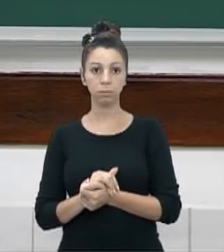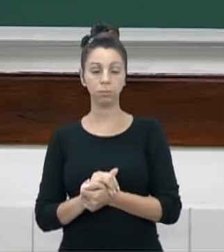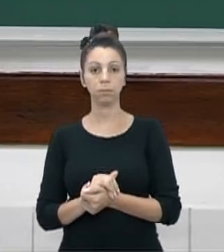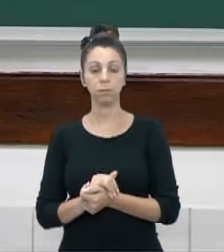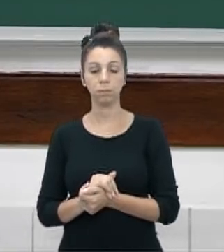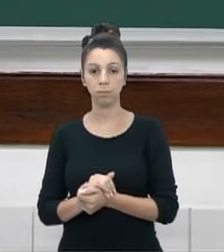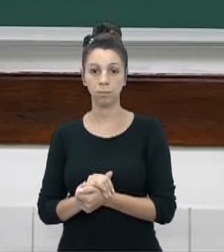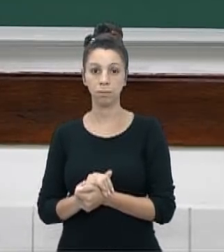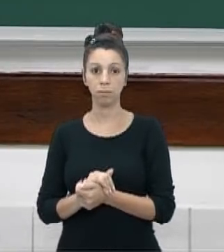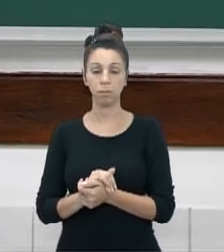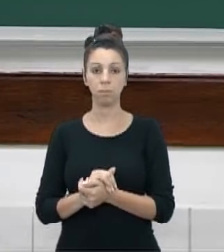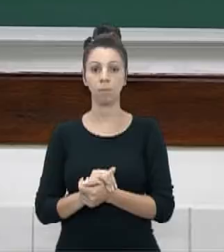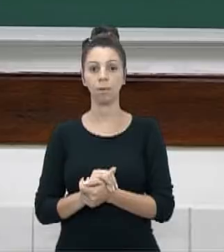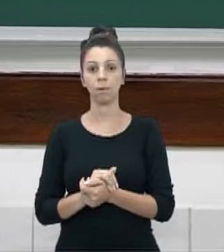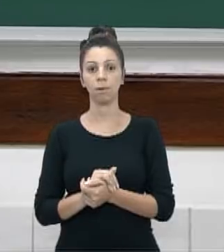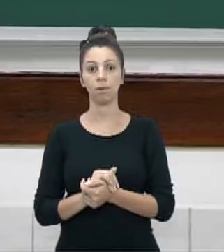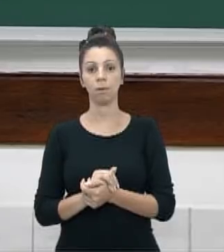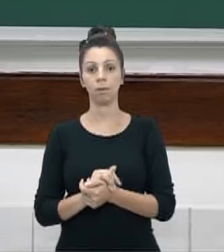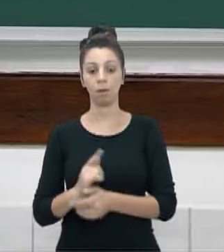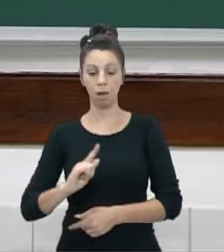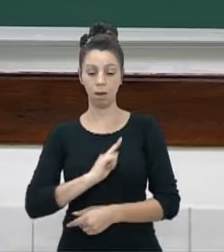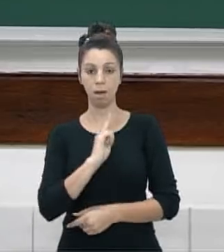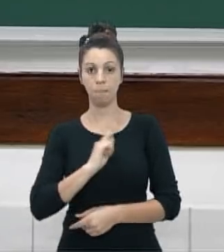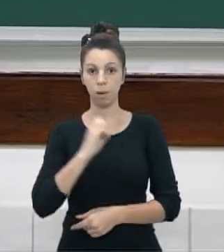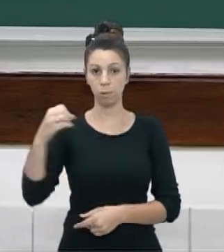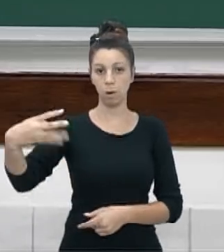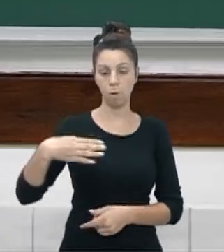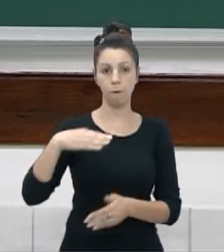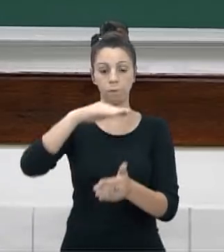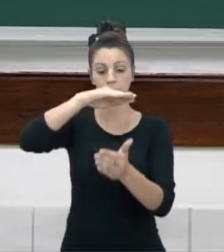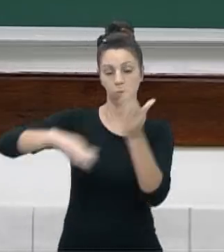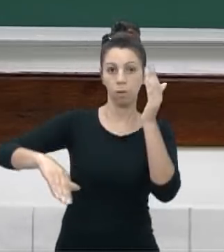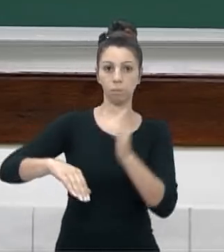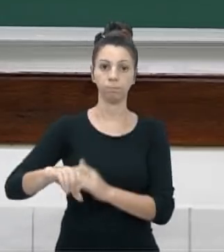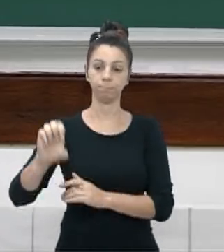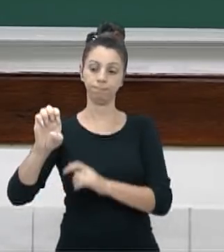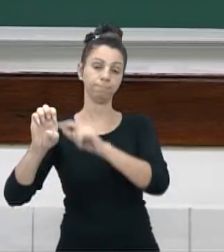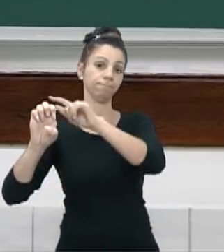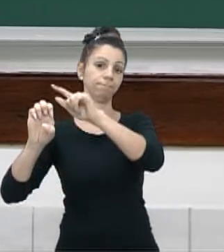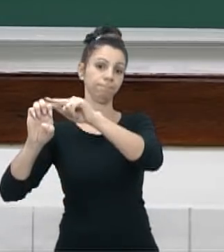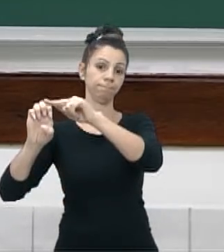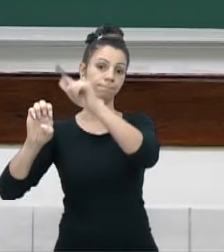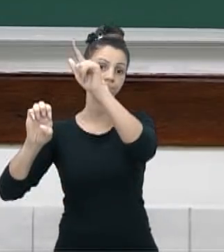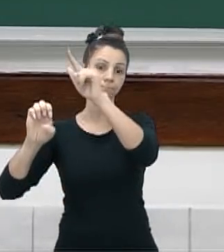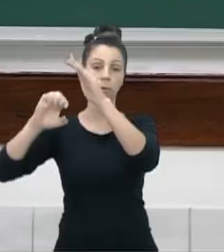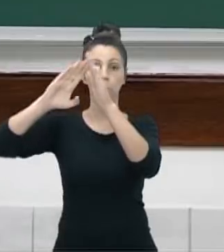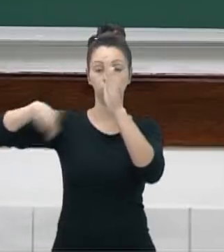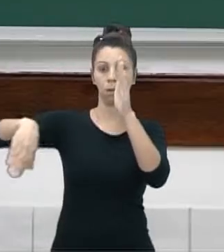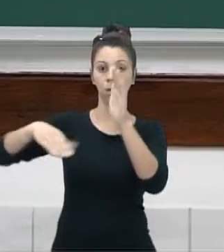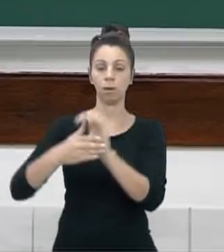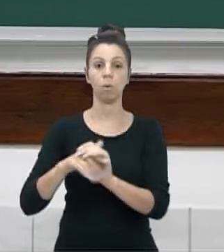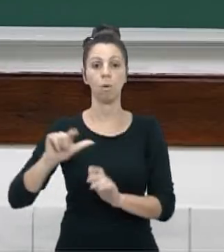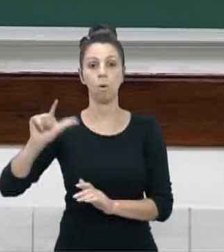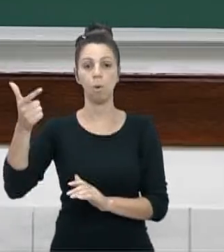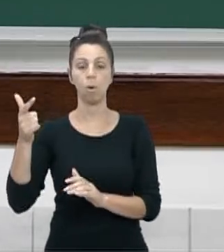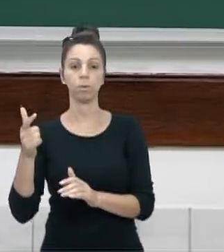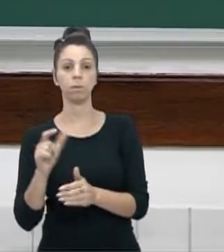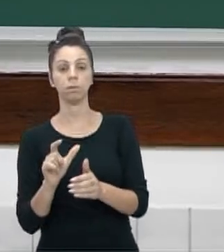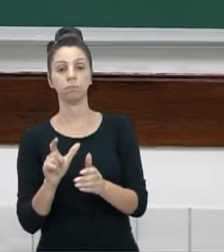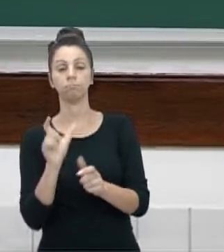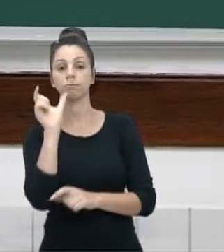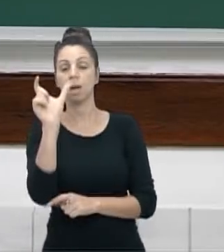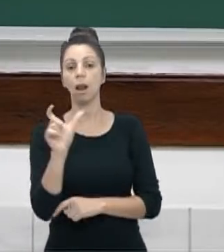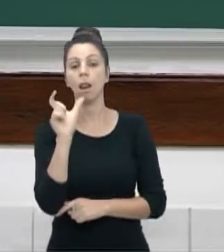nova reforma ortográfica, não se acentuam mais. Então, caiu o acento agudo. Outras palavras semelhantes a gente pode observar em